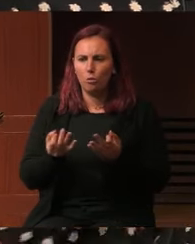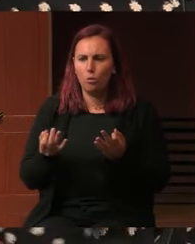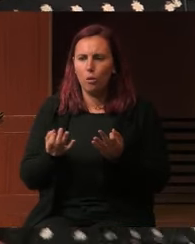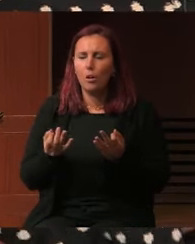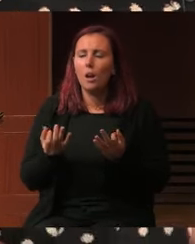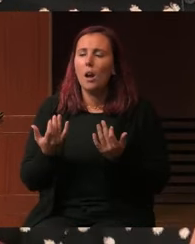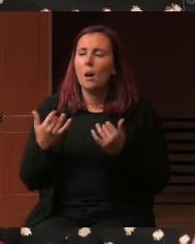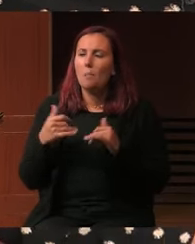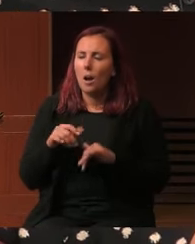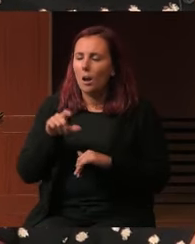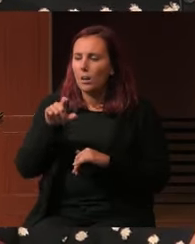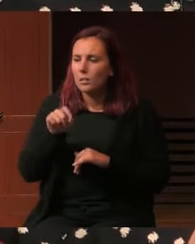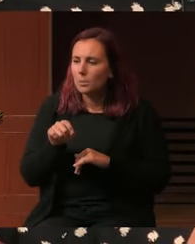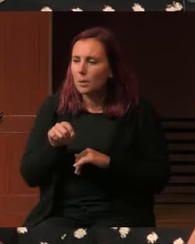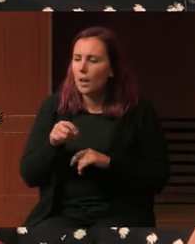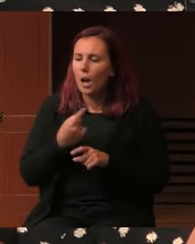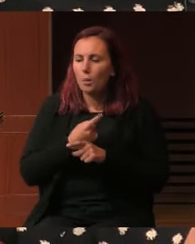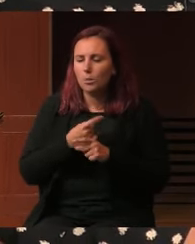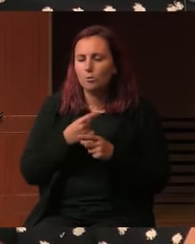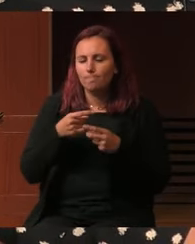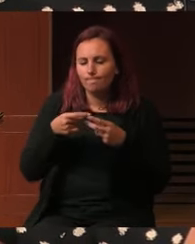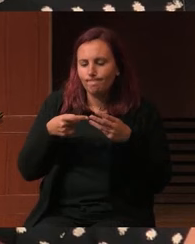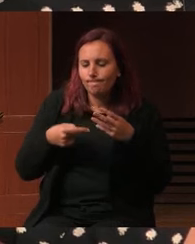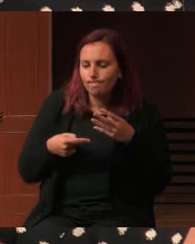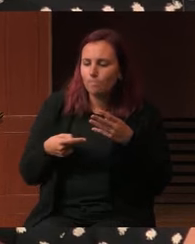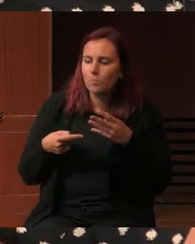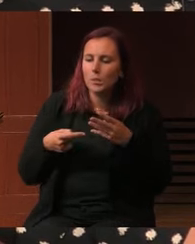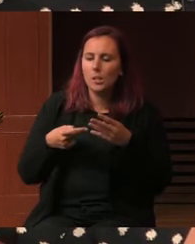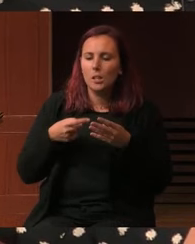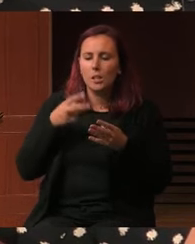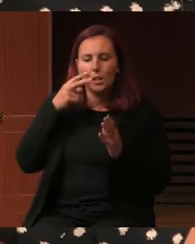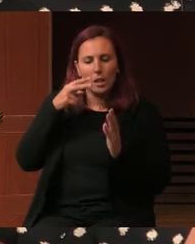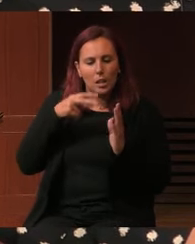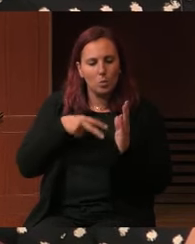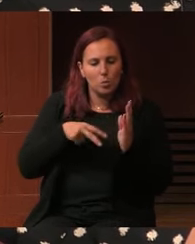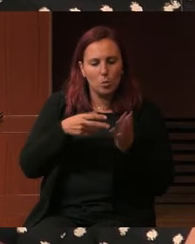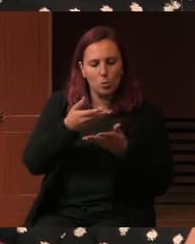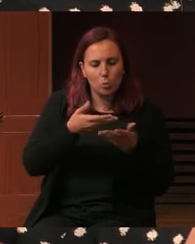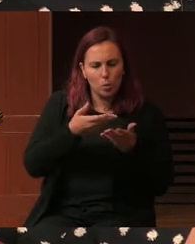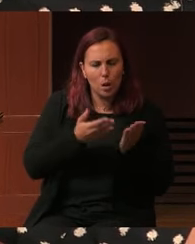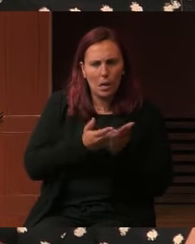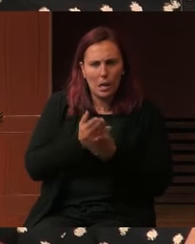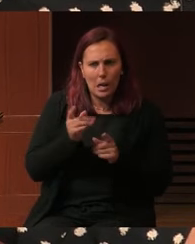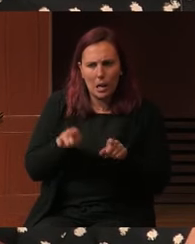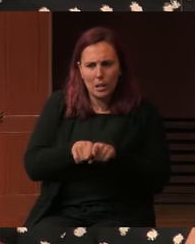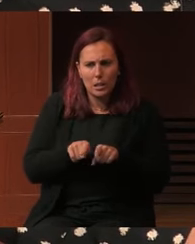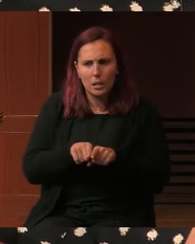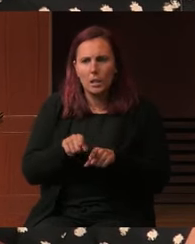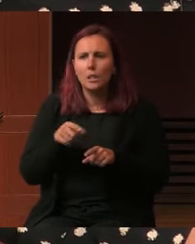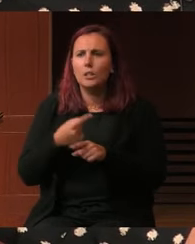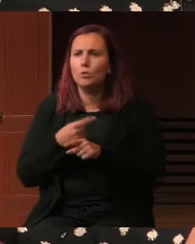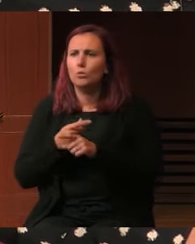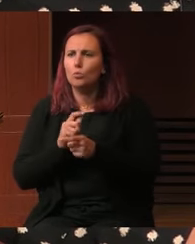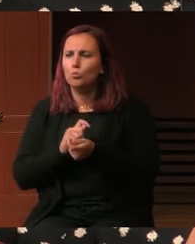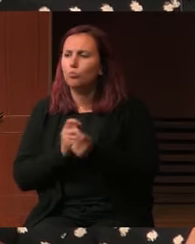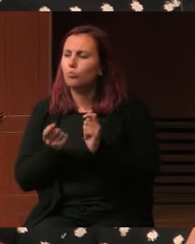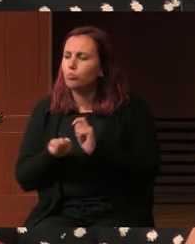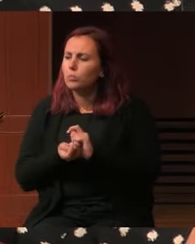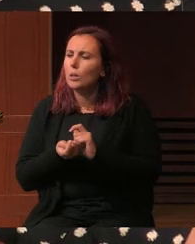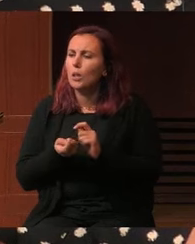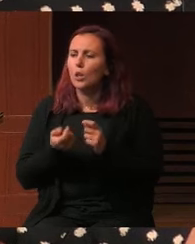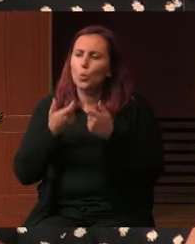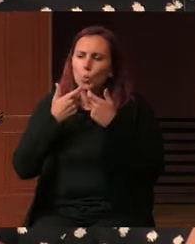também há muitos aspectos que se mantêm na nossa relação com a leitura e, em relação ao que muda, nem